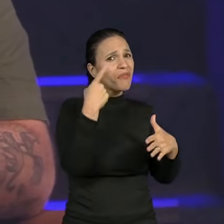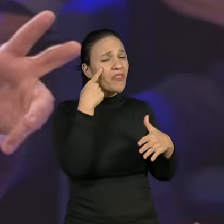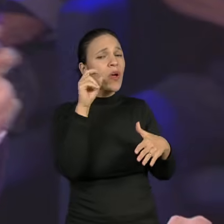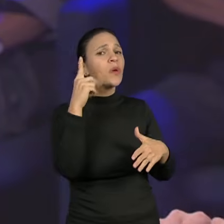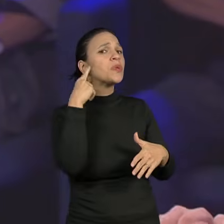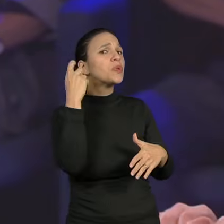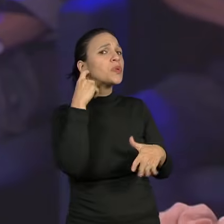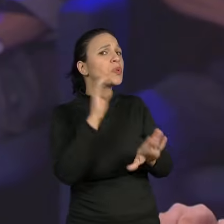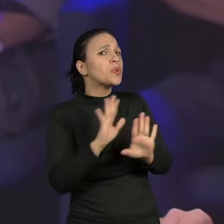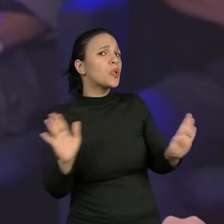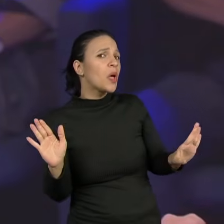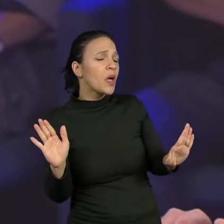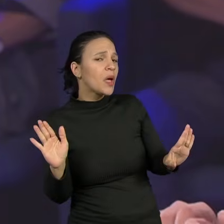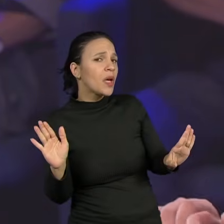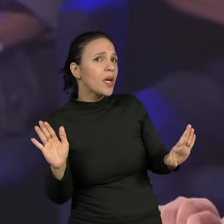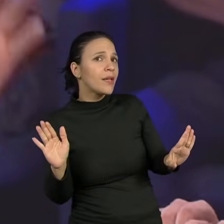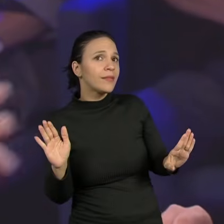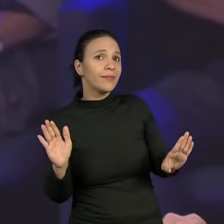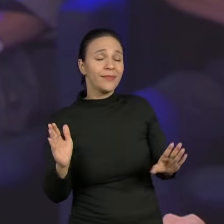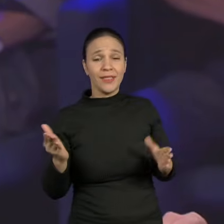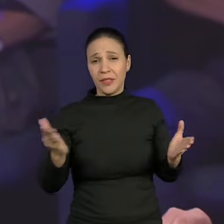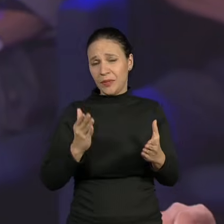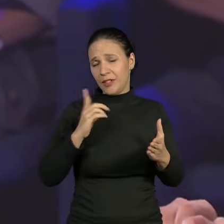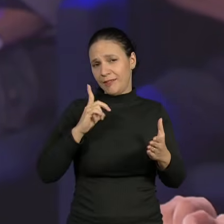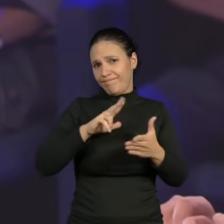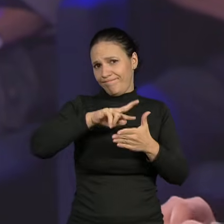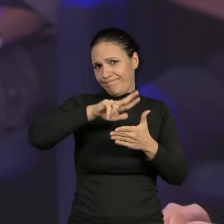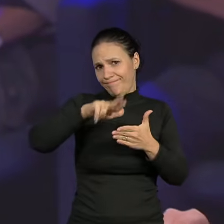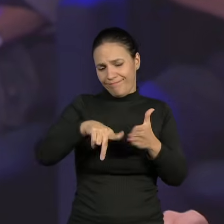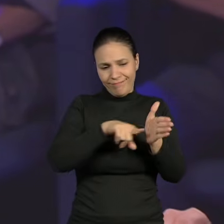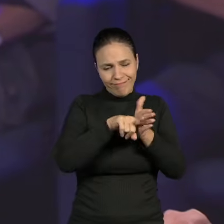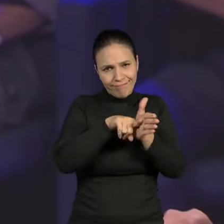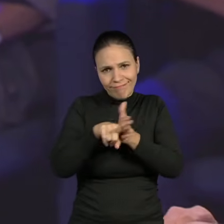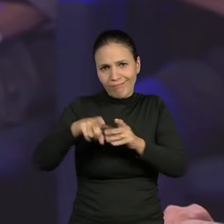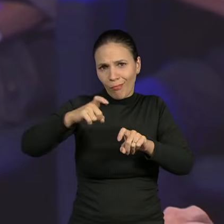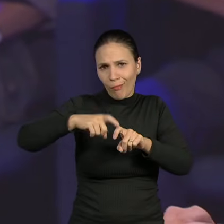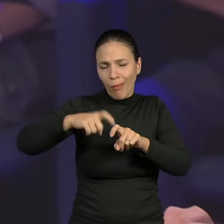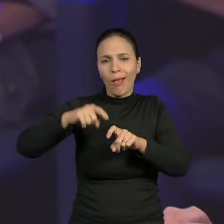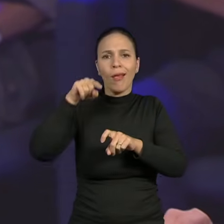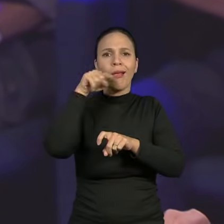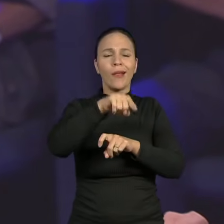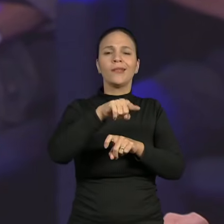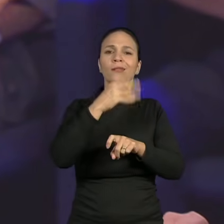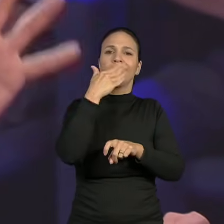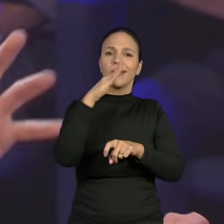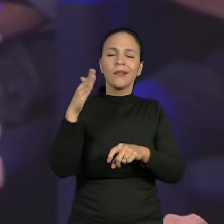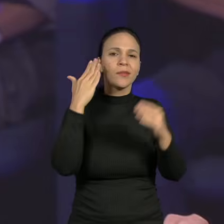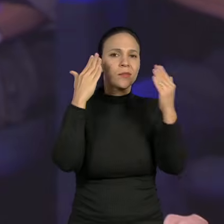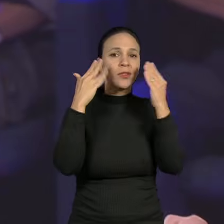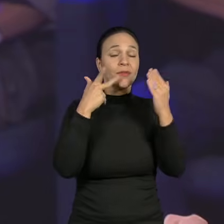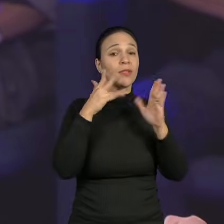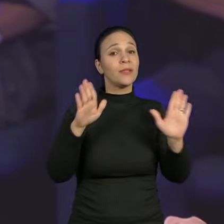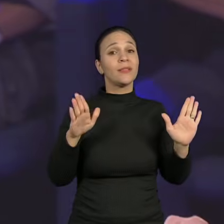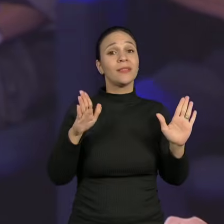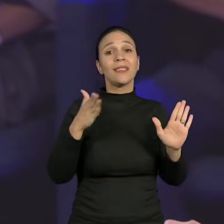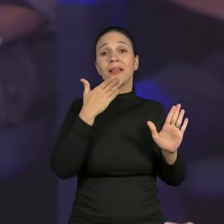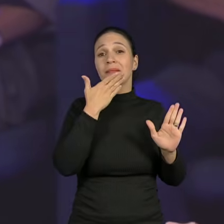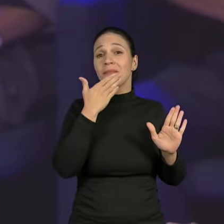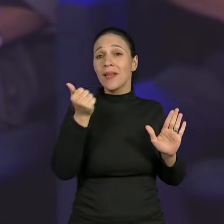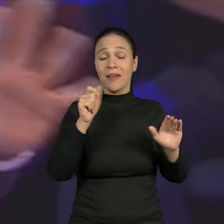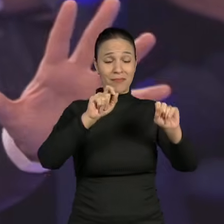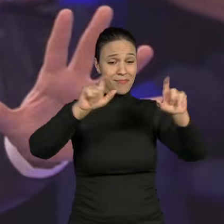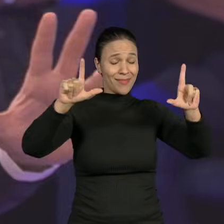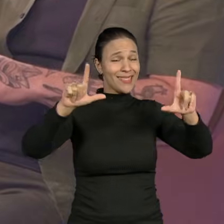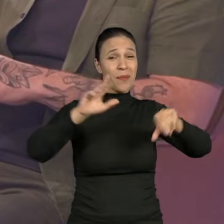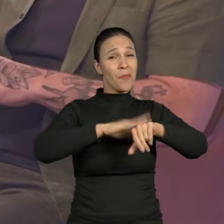só o som, né? Hoje há muitos, né, pediatras e psicólogos tal, que sugerem que você não exagere com tela